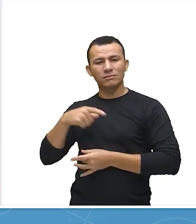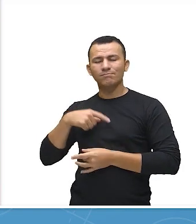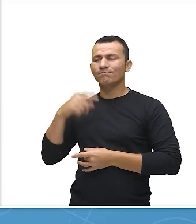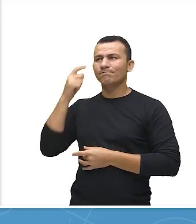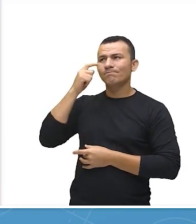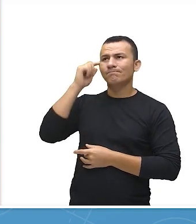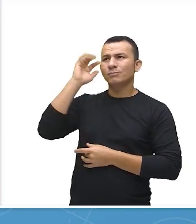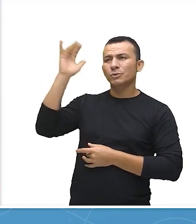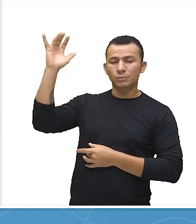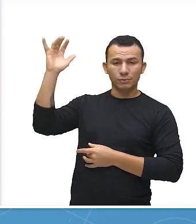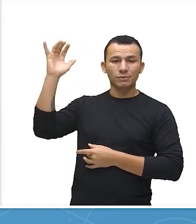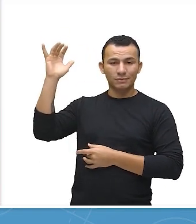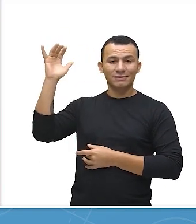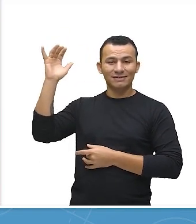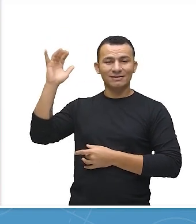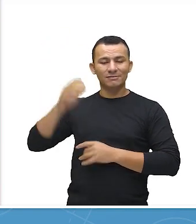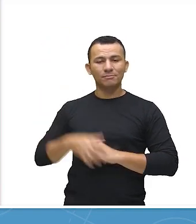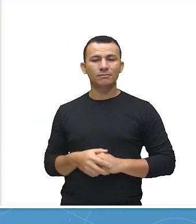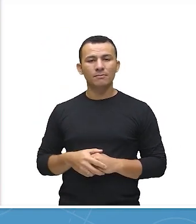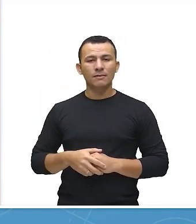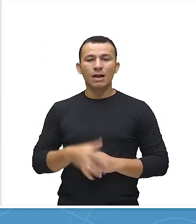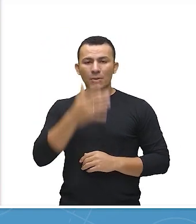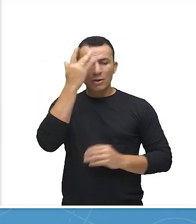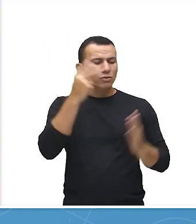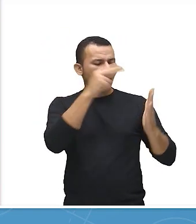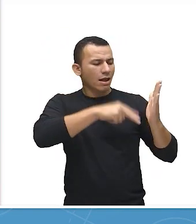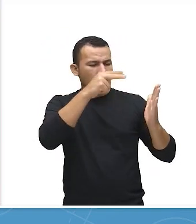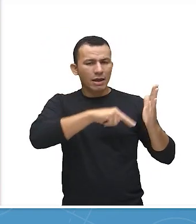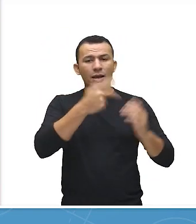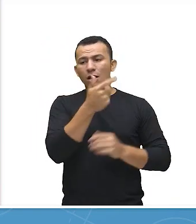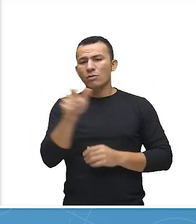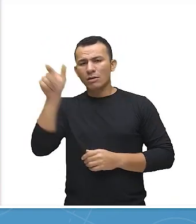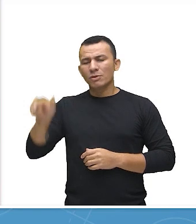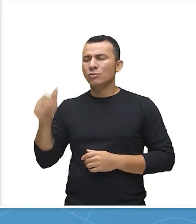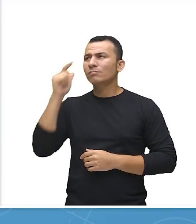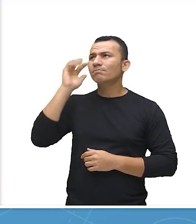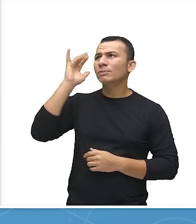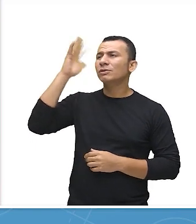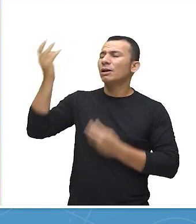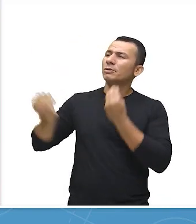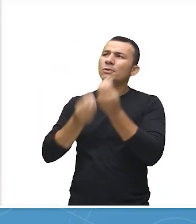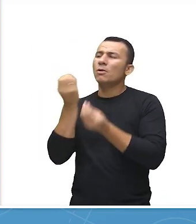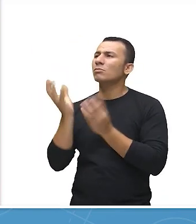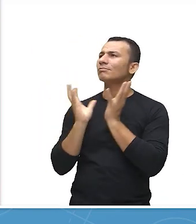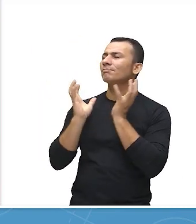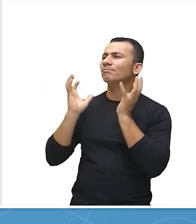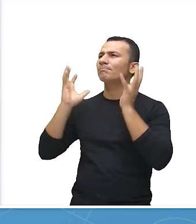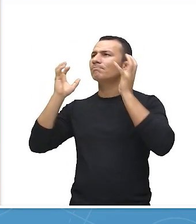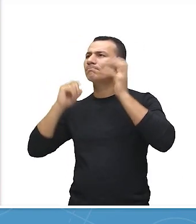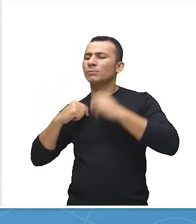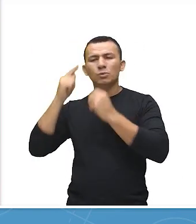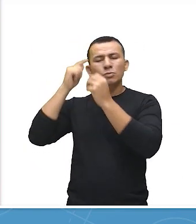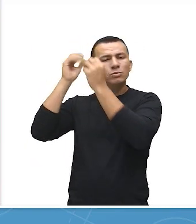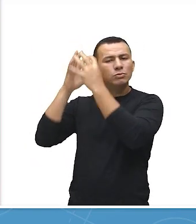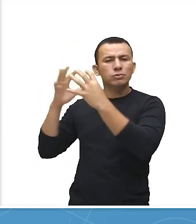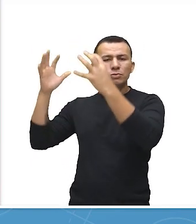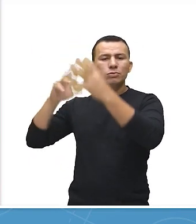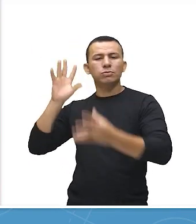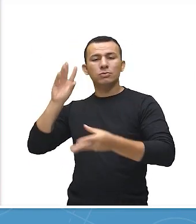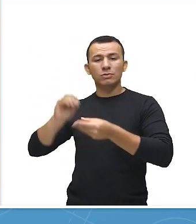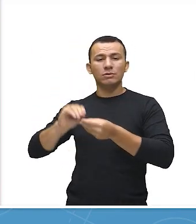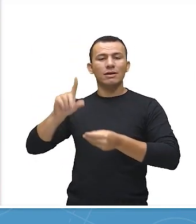da imaginação, né? A pessoa que está lendo, ela vai imaginar como é a pessoa, como é o cabelo. Então, a descrição, ela serve para isso. Nesse